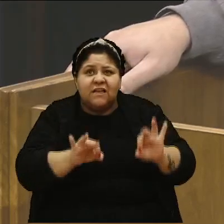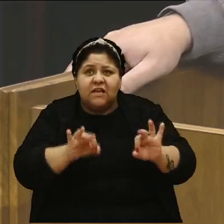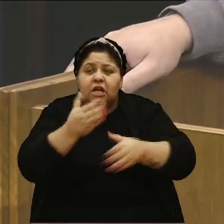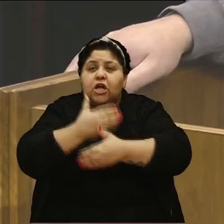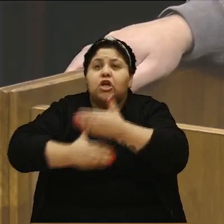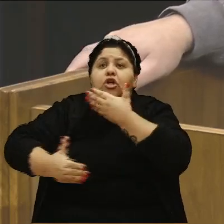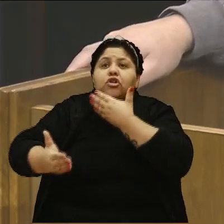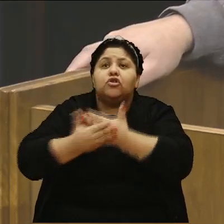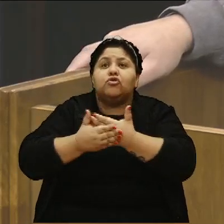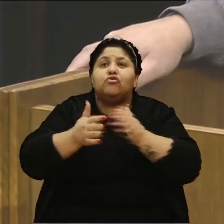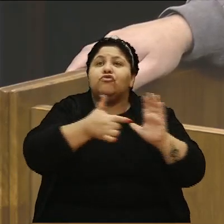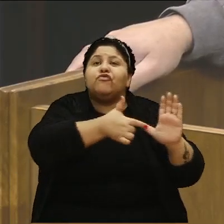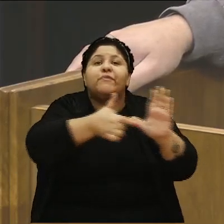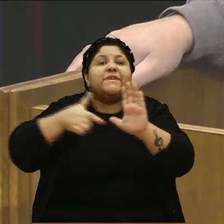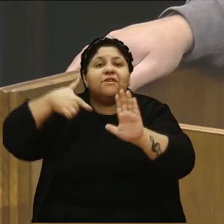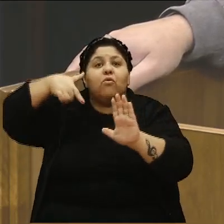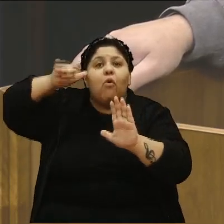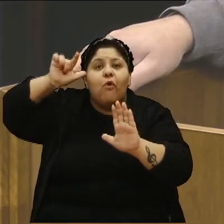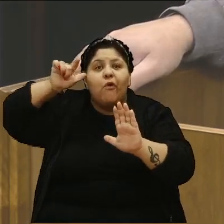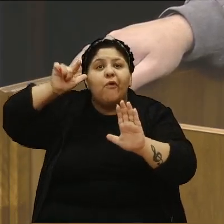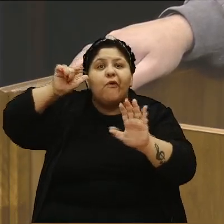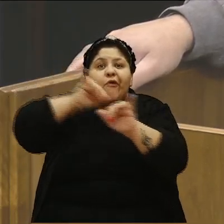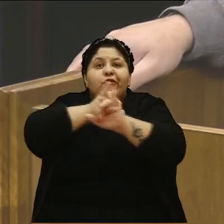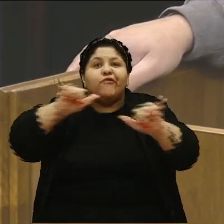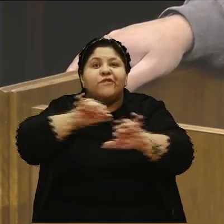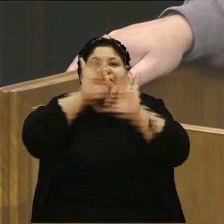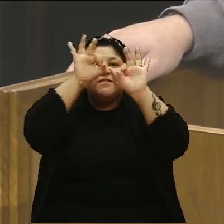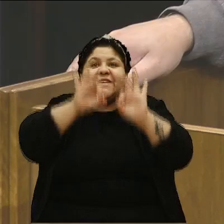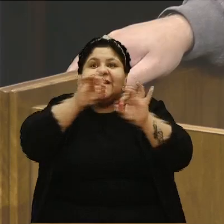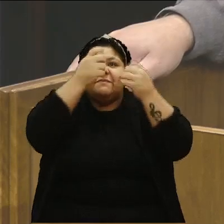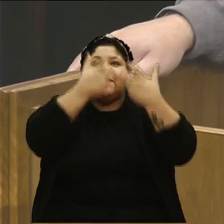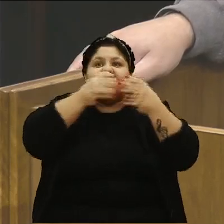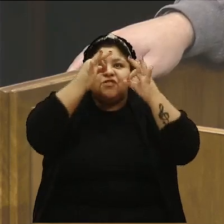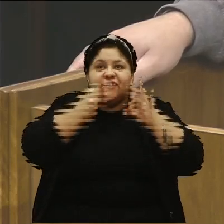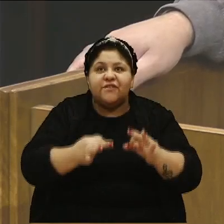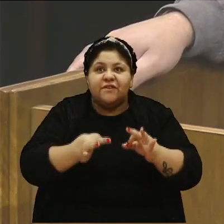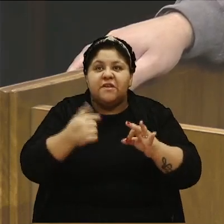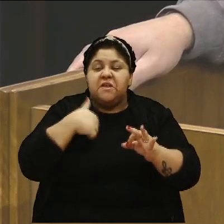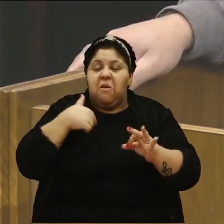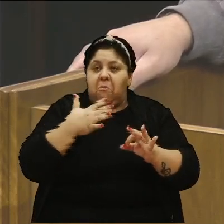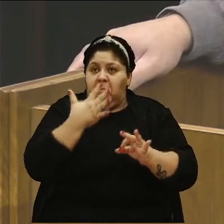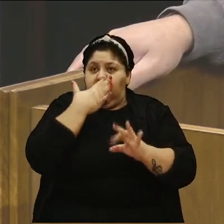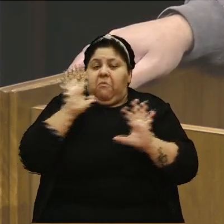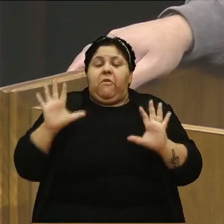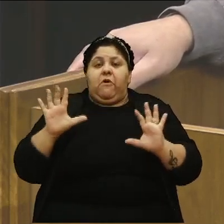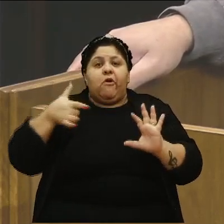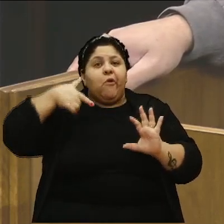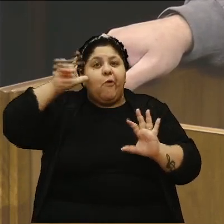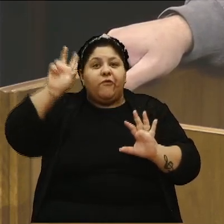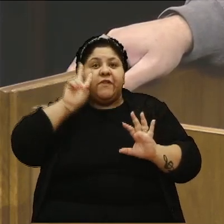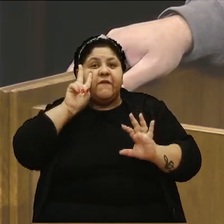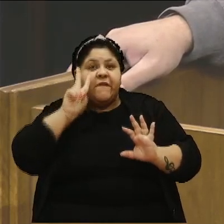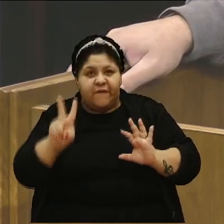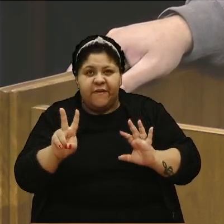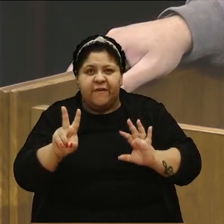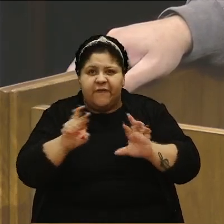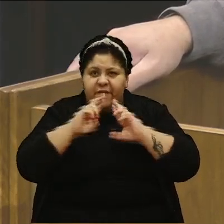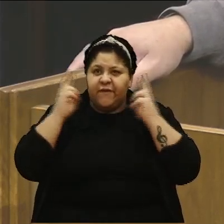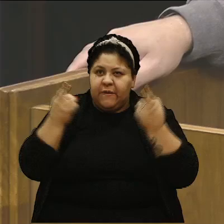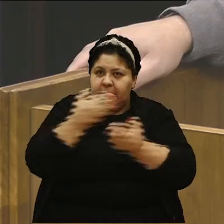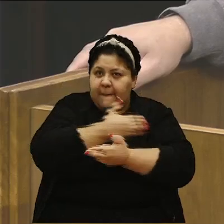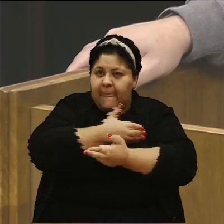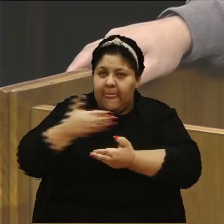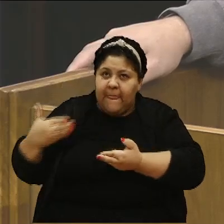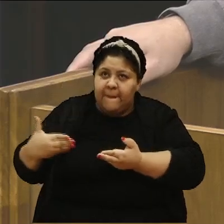Tudo que foi apresentado ontem. Fontes e argumentos. E me admira quem ontem assistiu àquela audiência pública